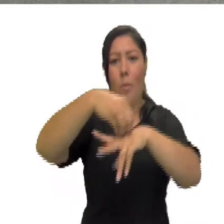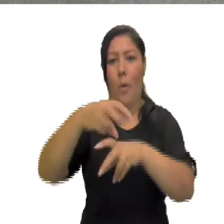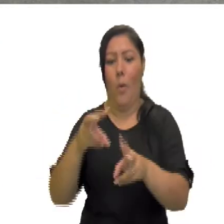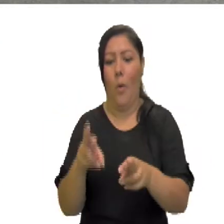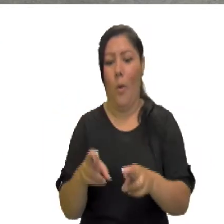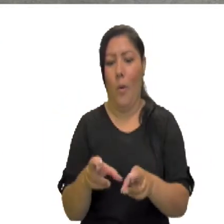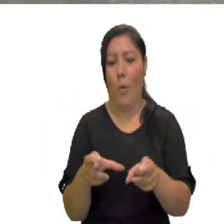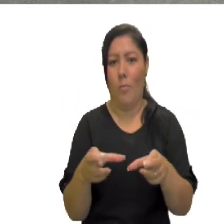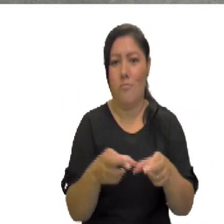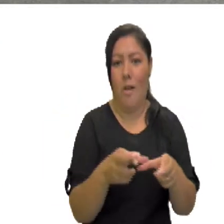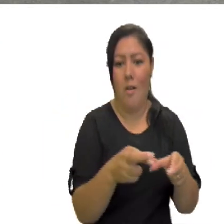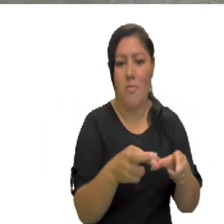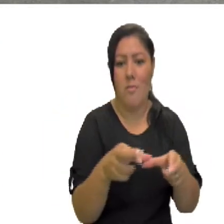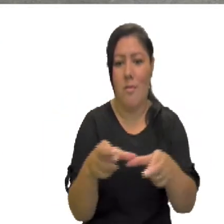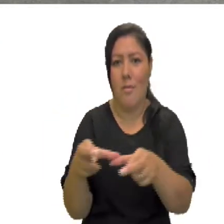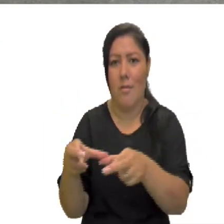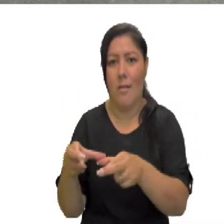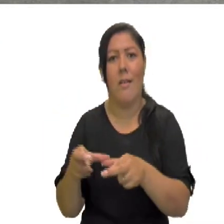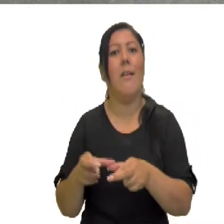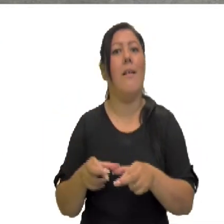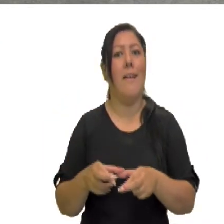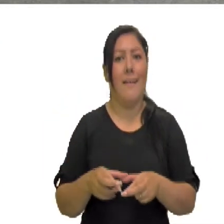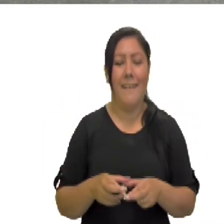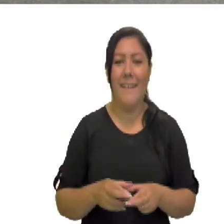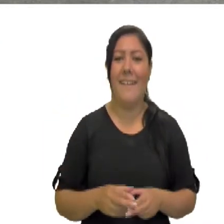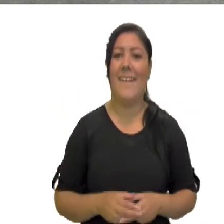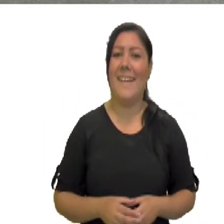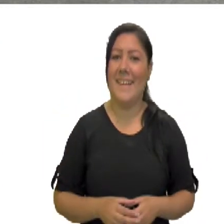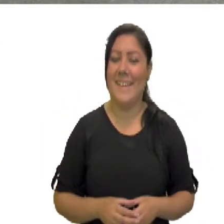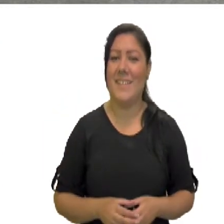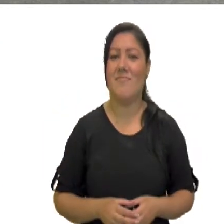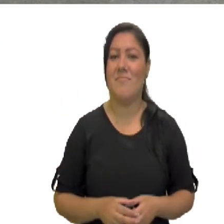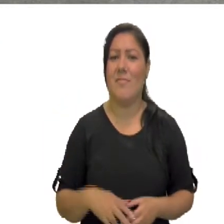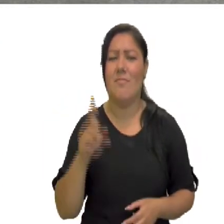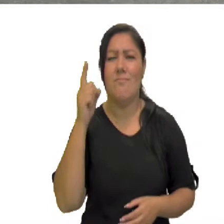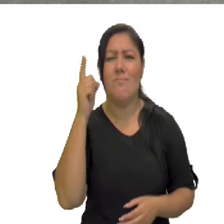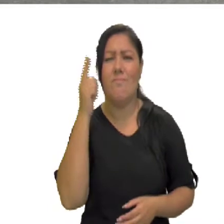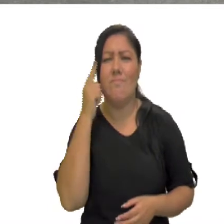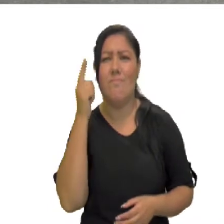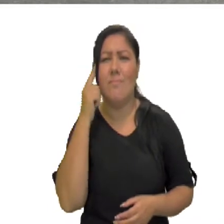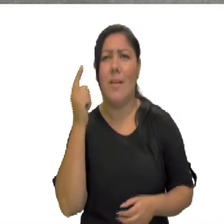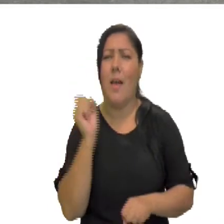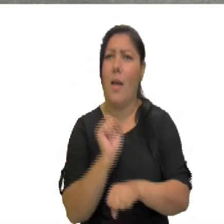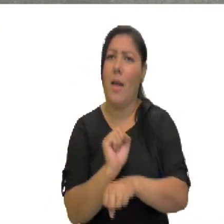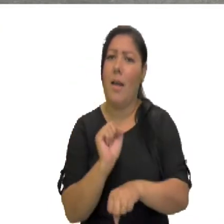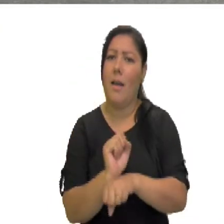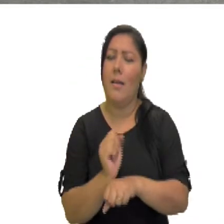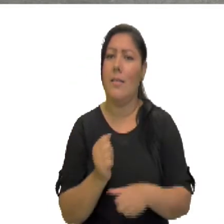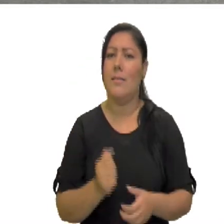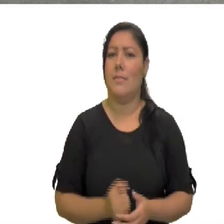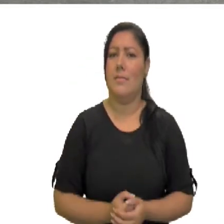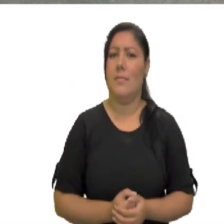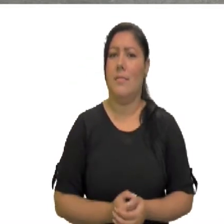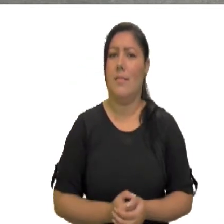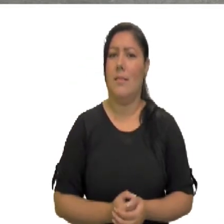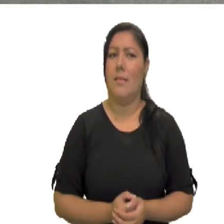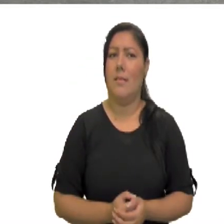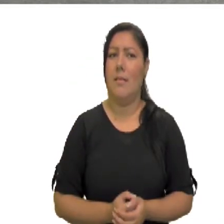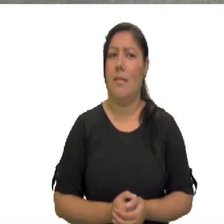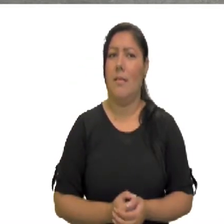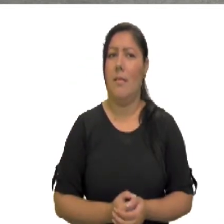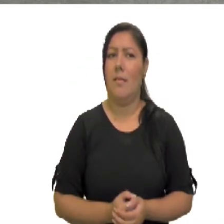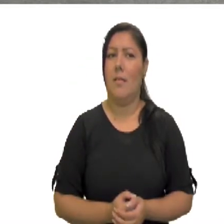caranguejo. E aí a gente tem que parar um pouquinho para pensar. Nós temos acesso a todos